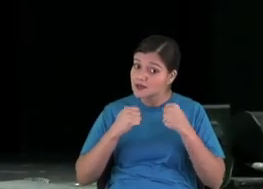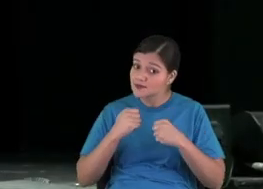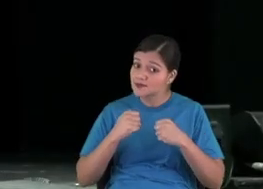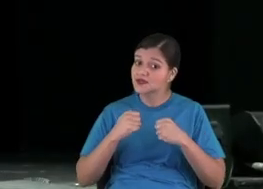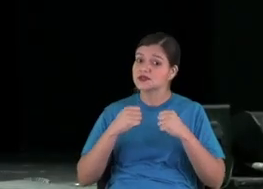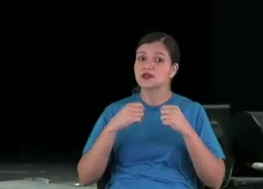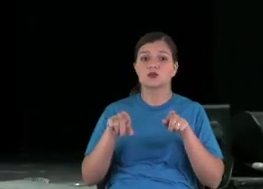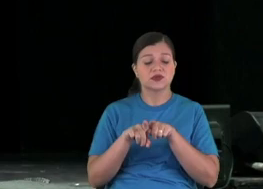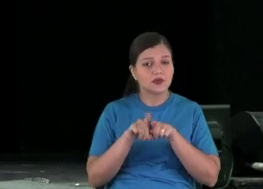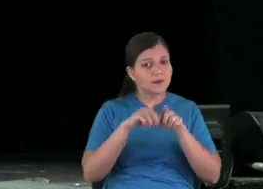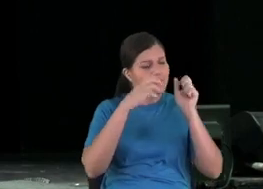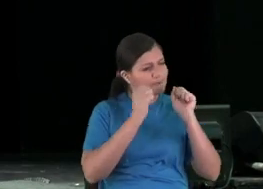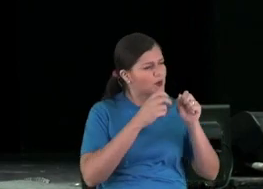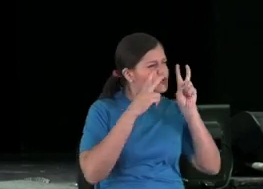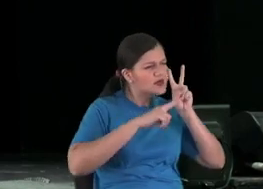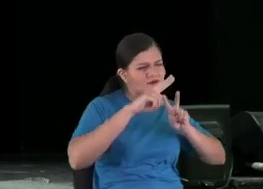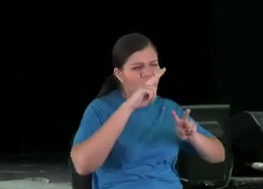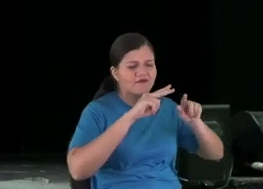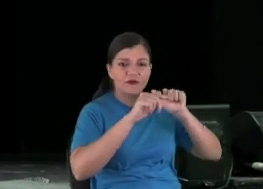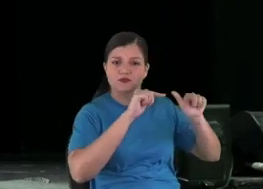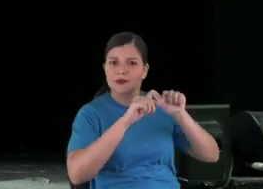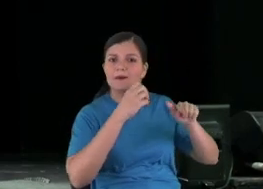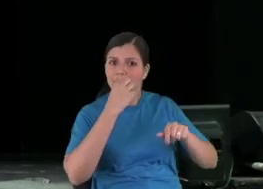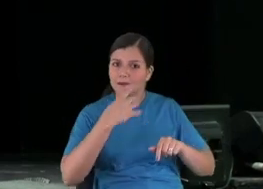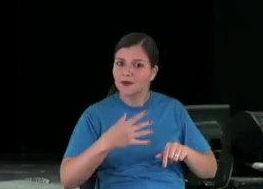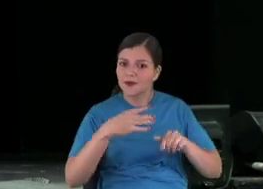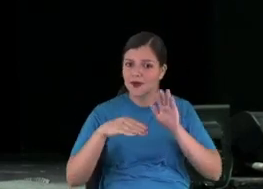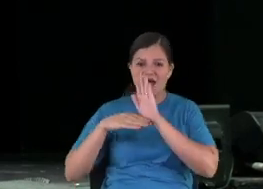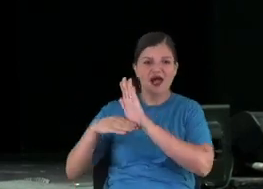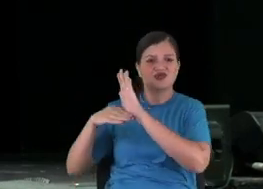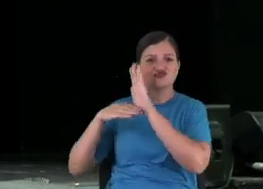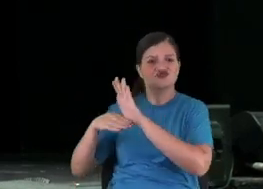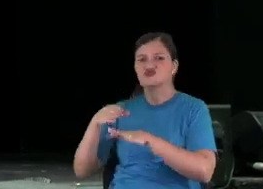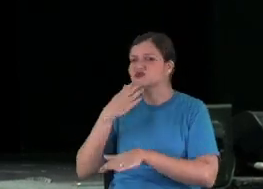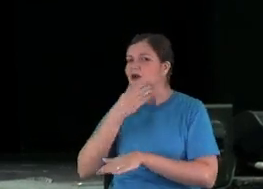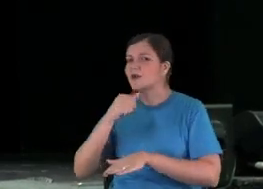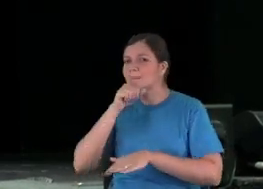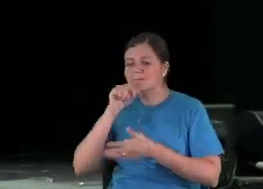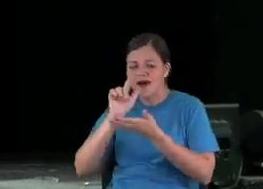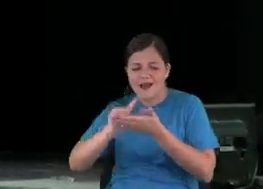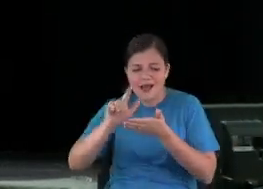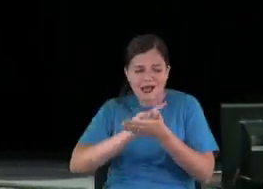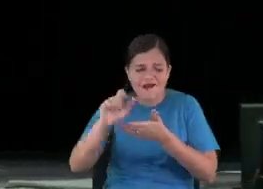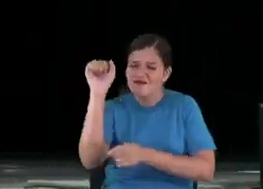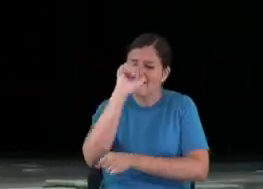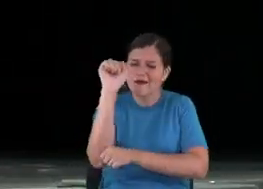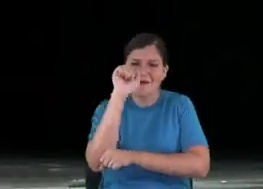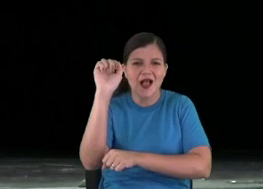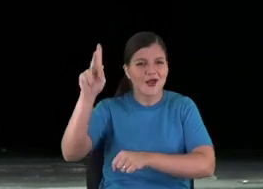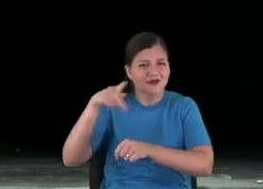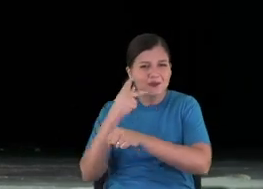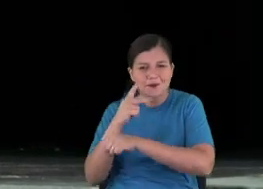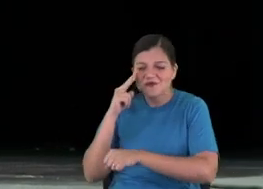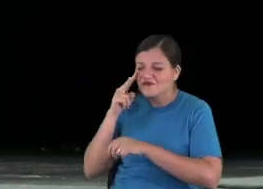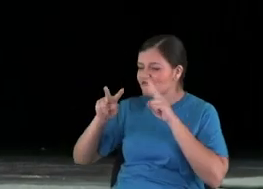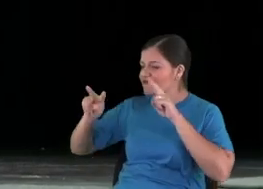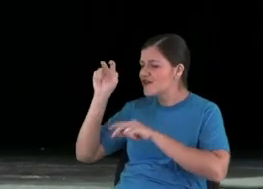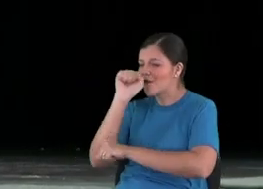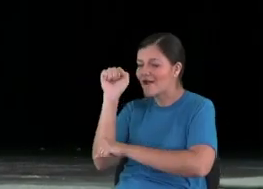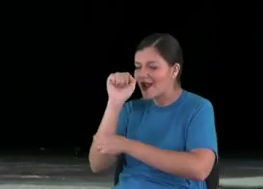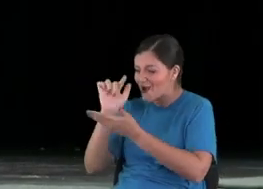admirar o que fizeram, ajudar o pai a lavar um carro, depois ver aquele carro todo limpinho e olhar.